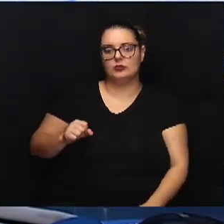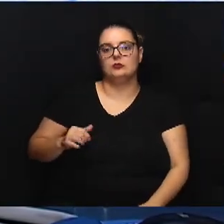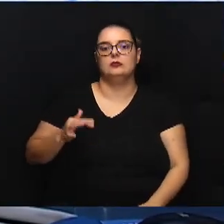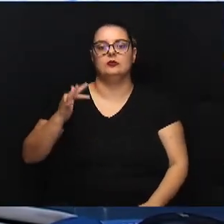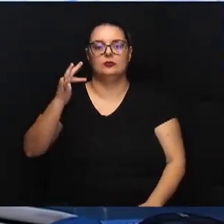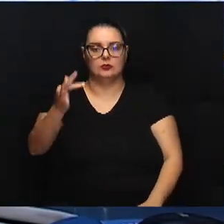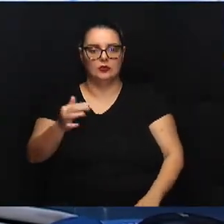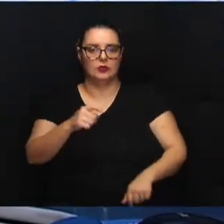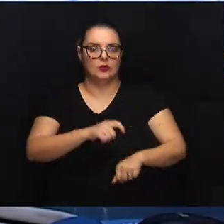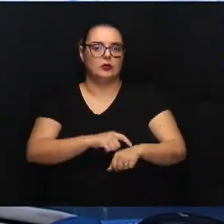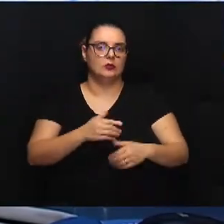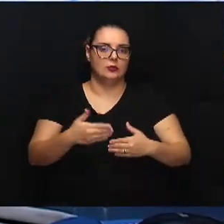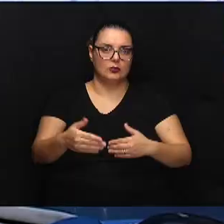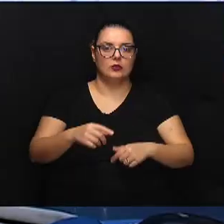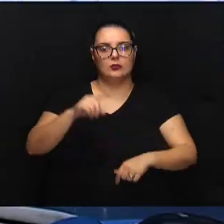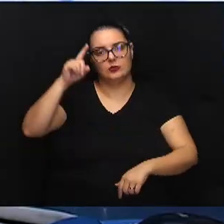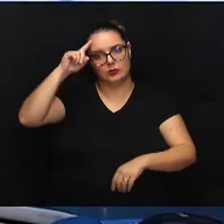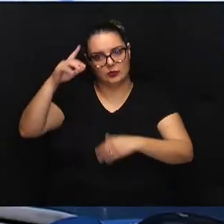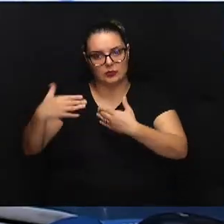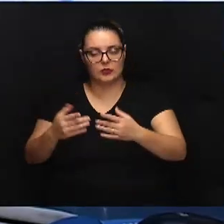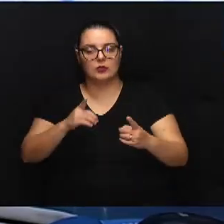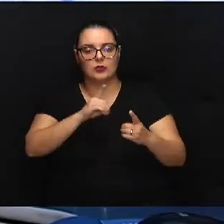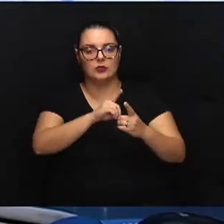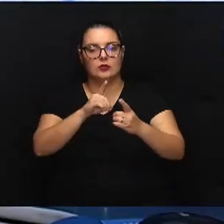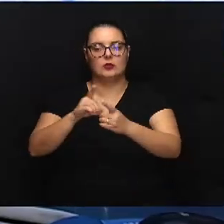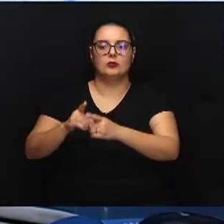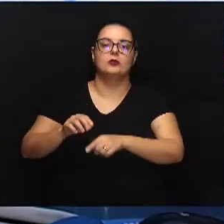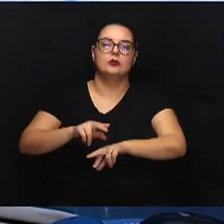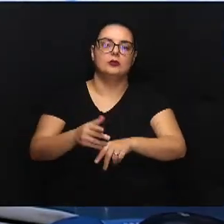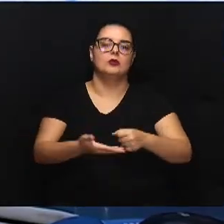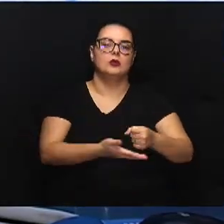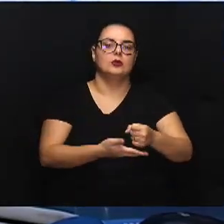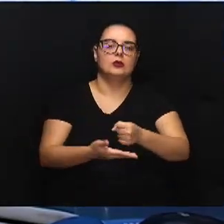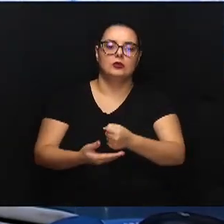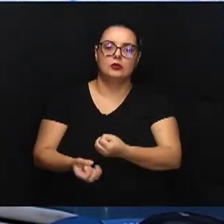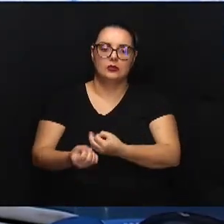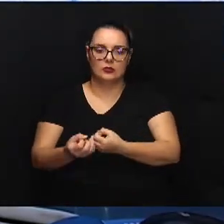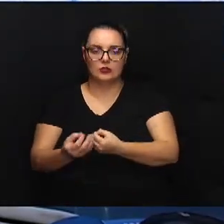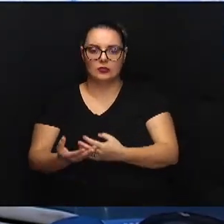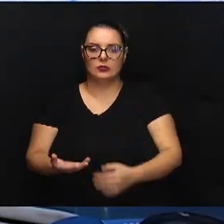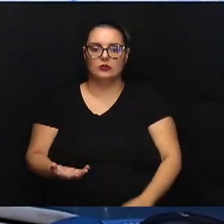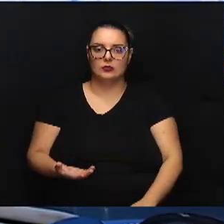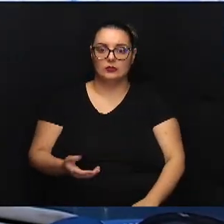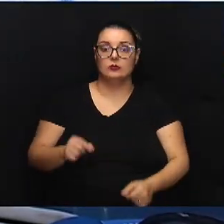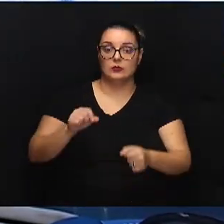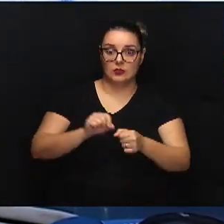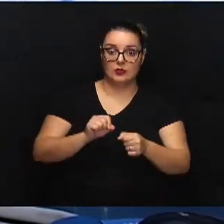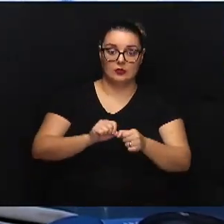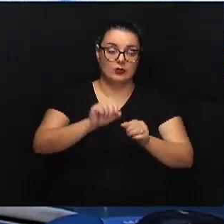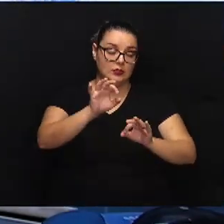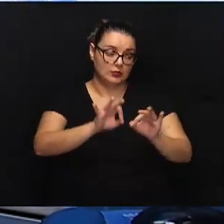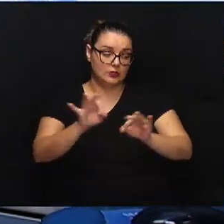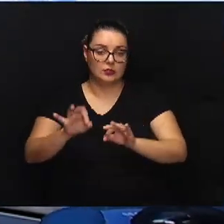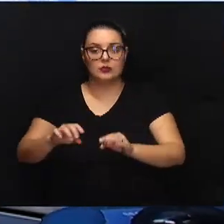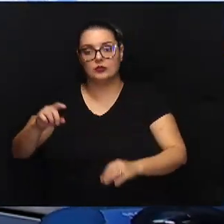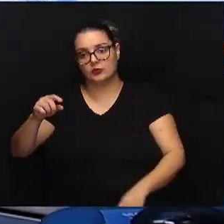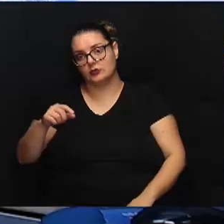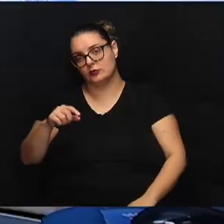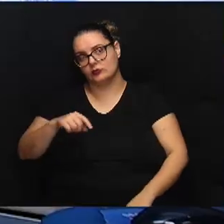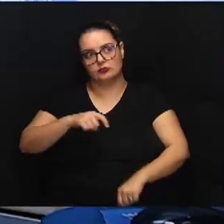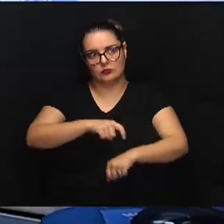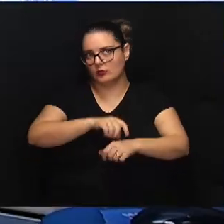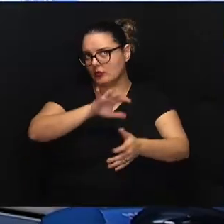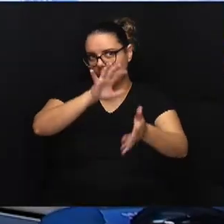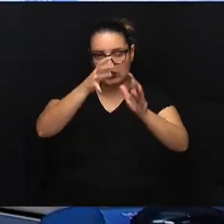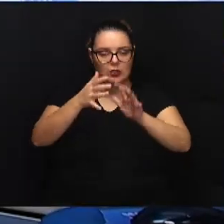e próximos dias. E a gente consulta várias dessas bases de informação para fazer essas projeções do tempo, entender aquilo que é